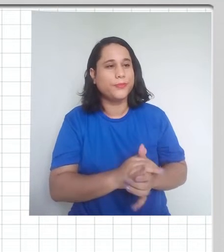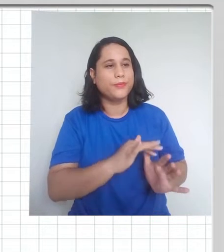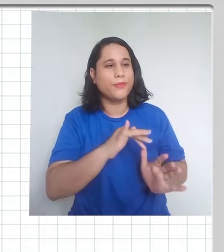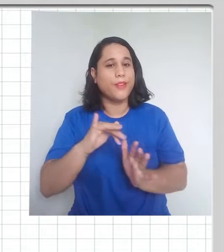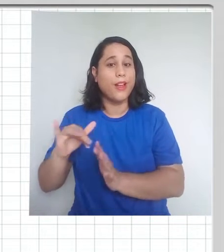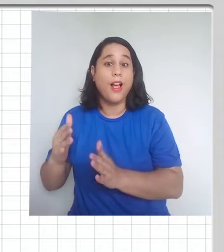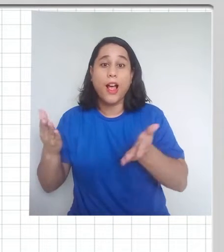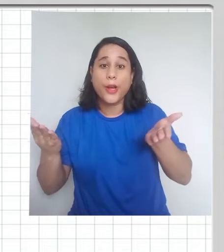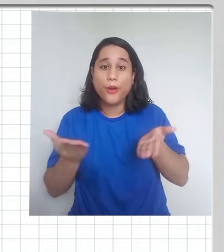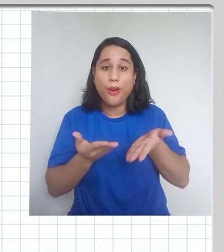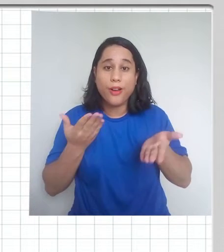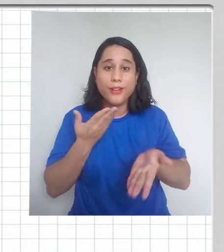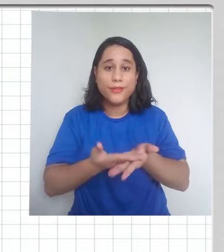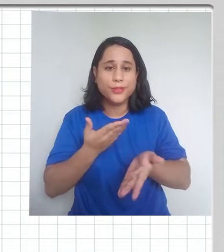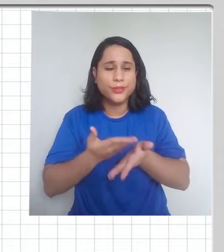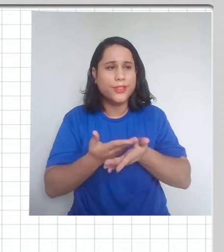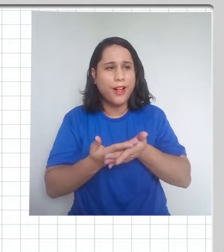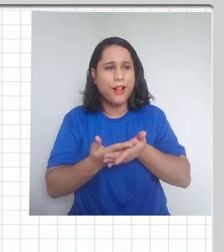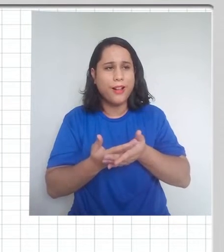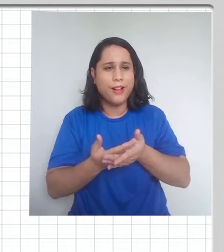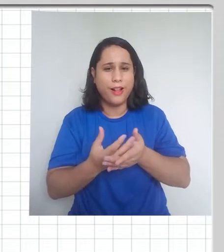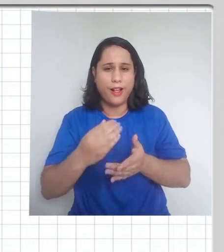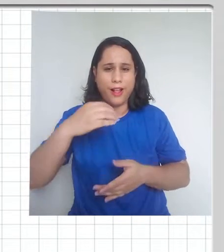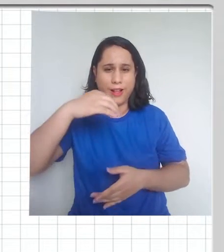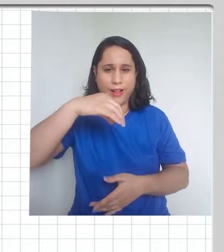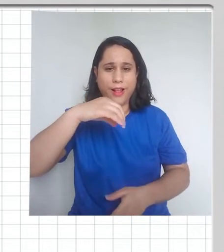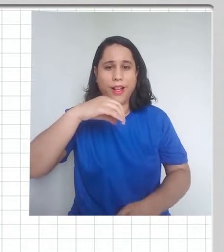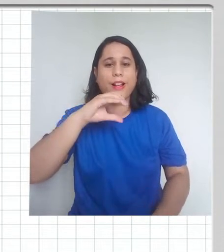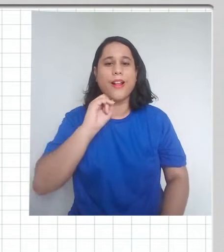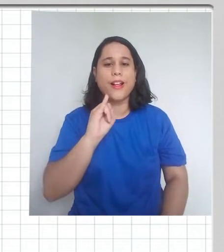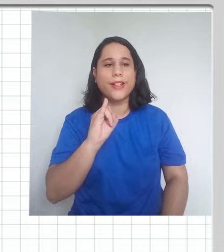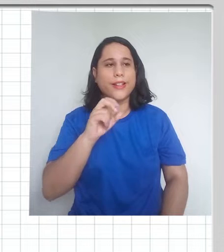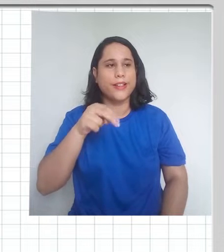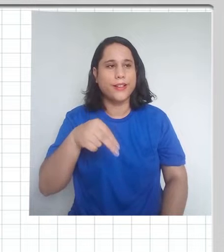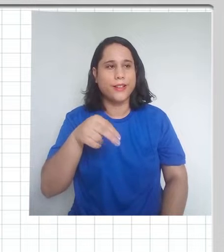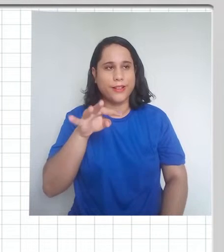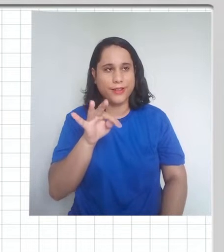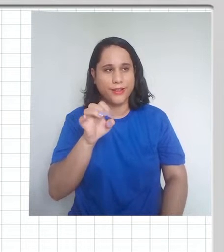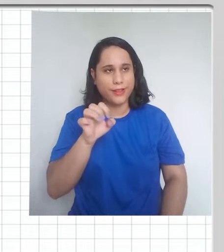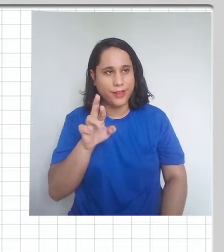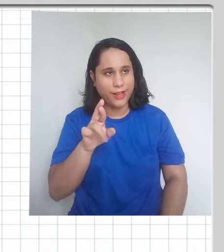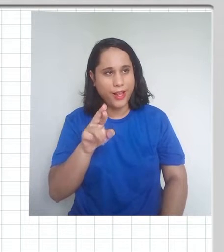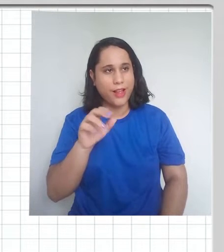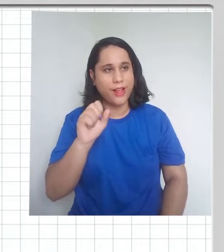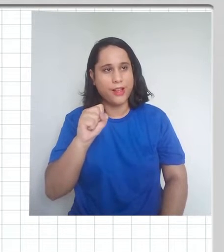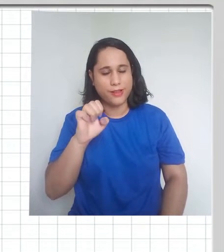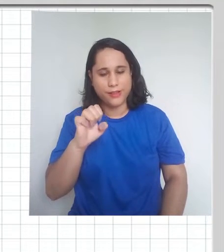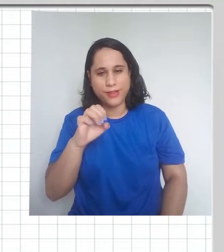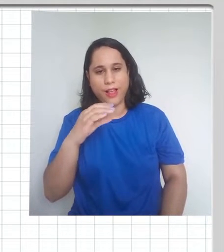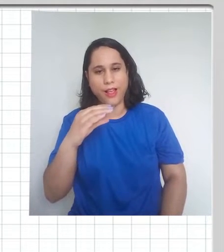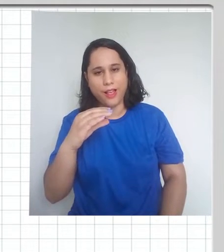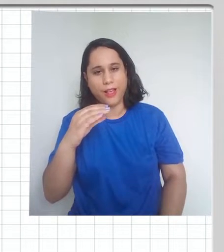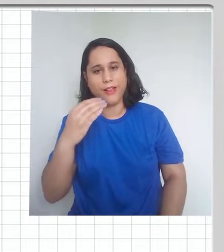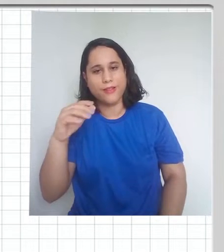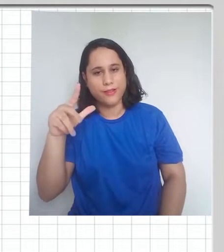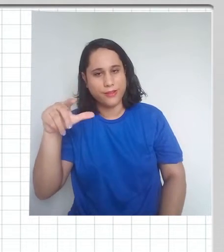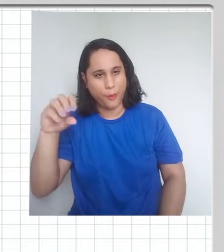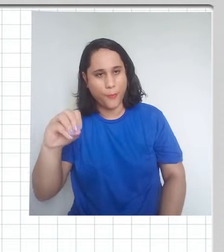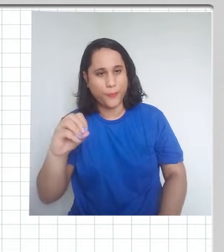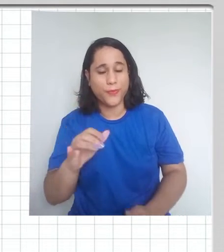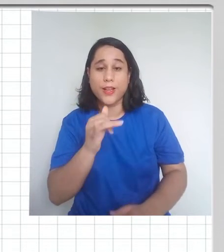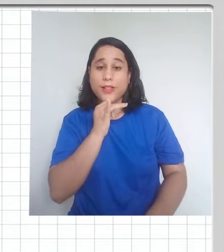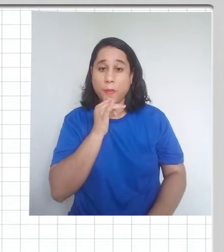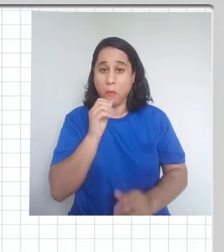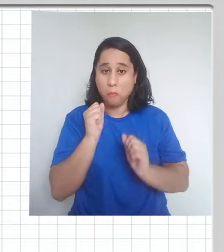Agora, a gente vai estudar a intersecção de dois conjuntos. Também pode ser utilizado mais conjuntos, mas nesse exemplo aqui são